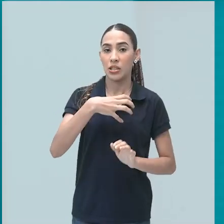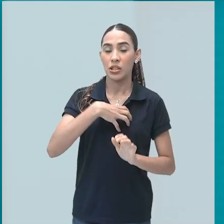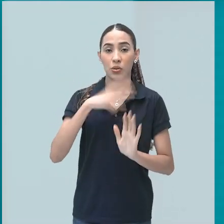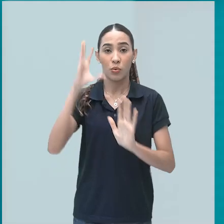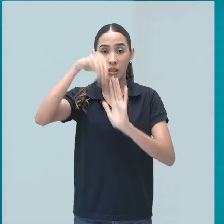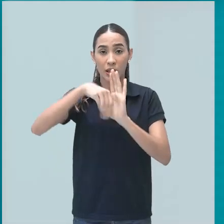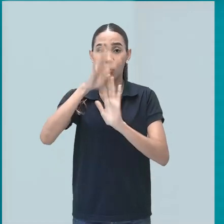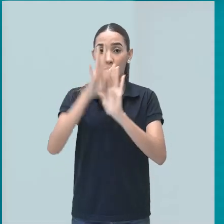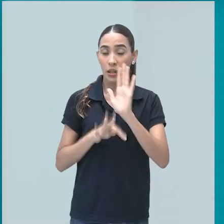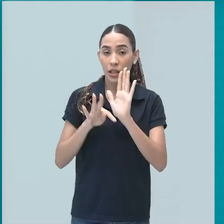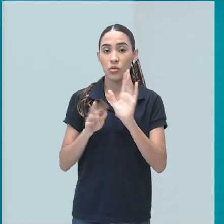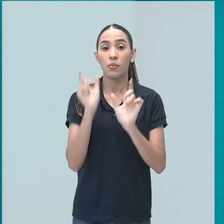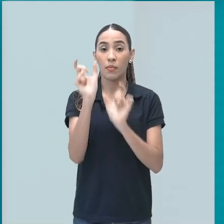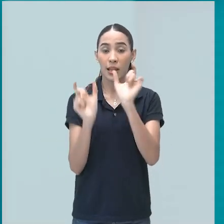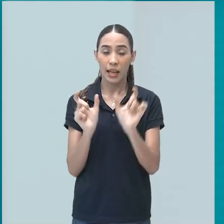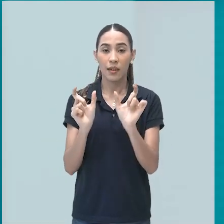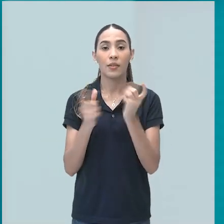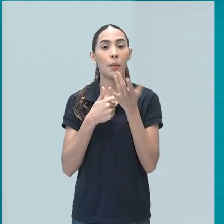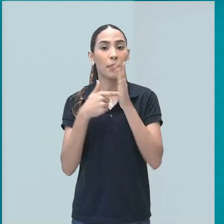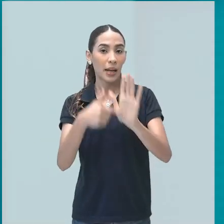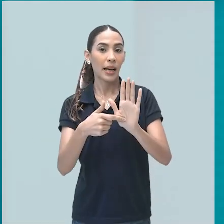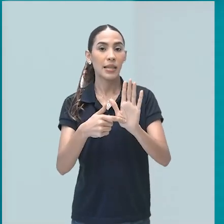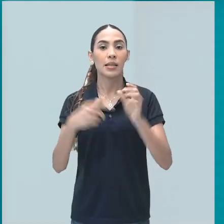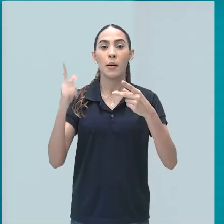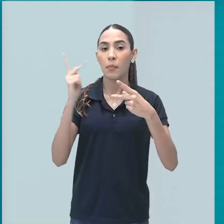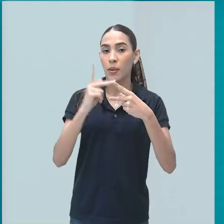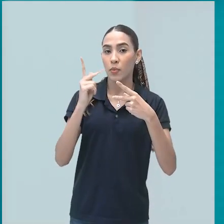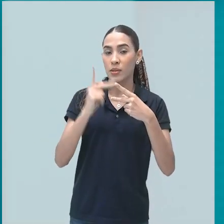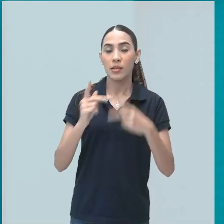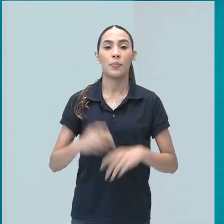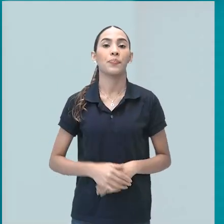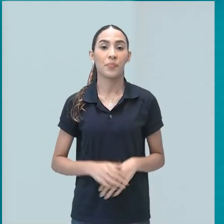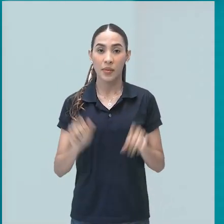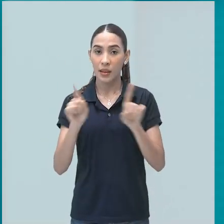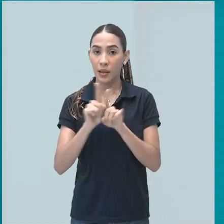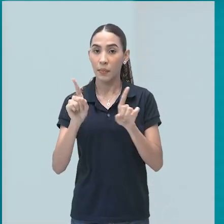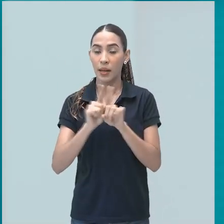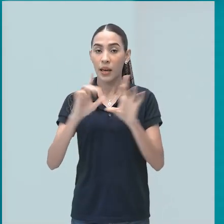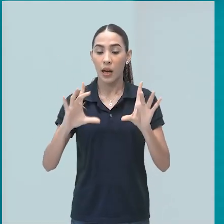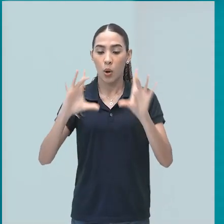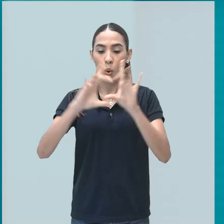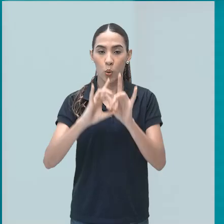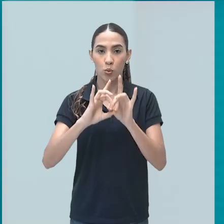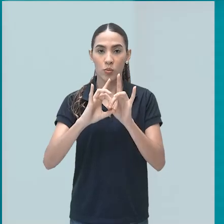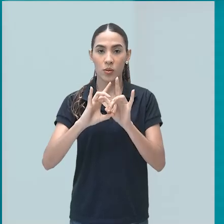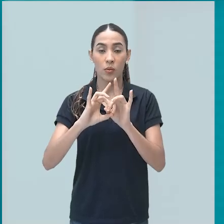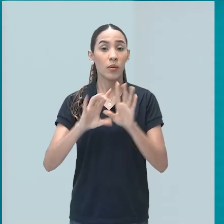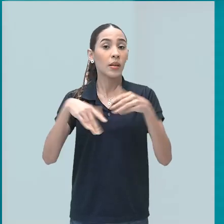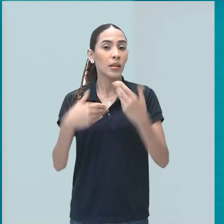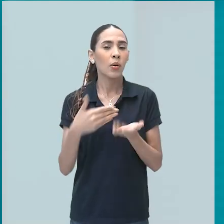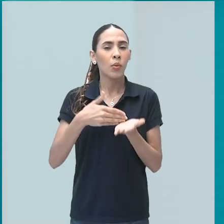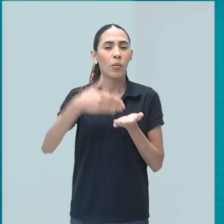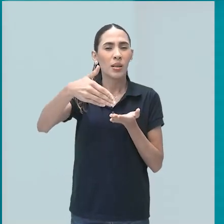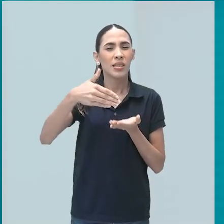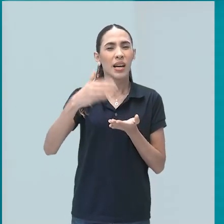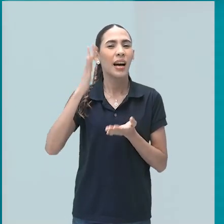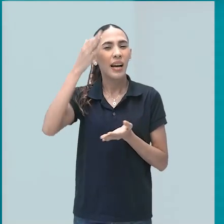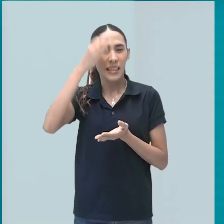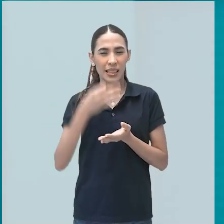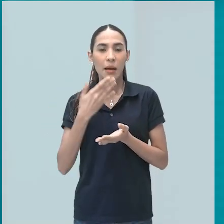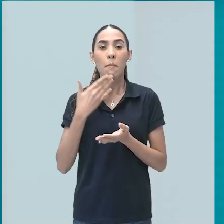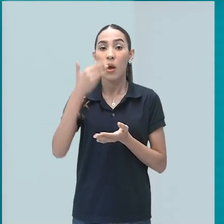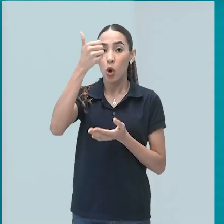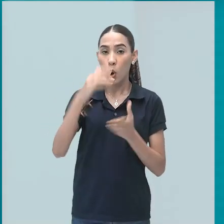texto em que essas palavras aparecem, as preposições e as conjunções. Para que a gente possa compreender bem essa classe